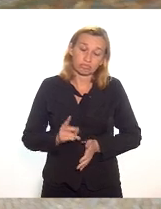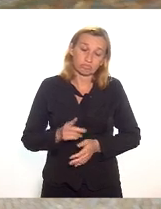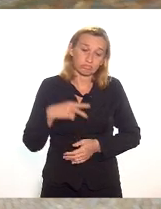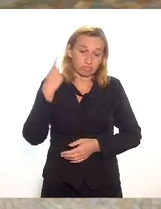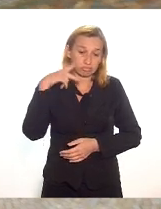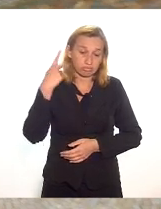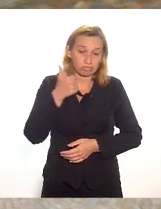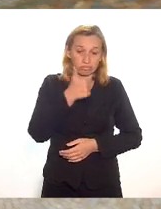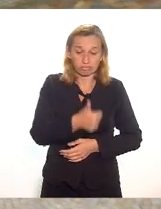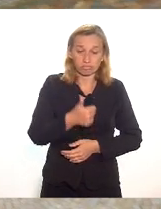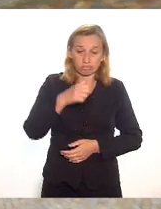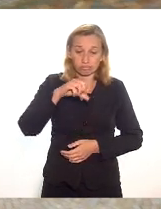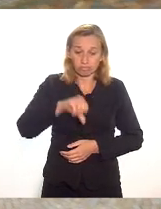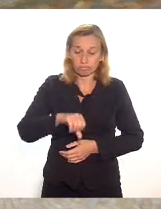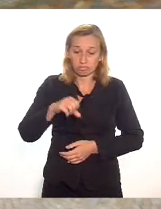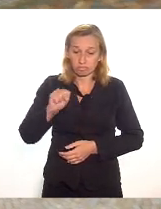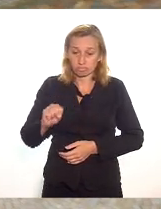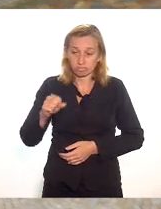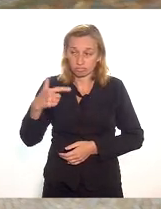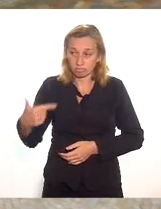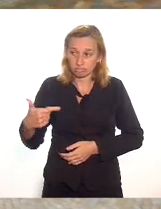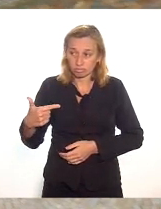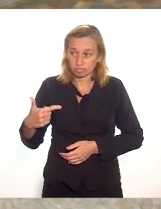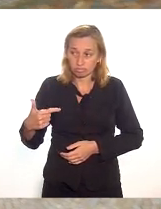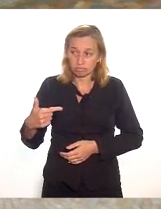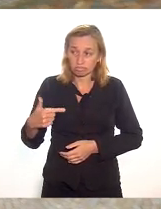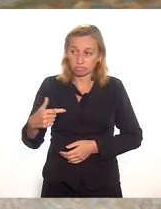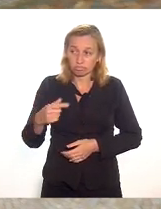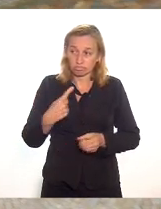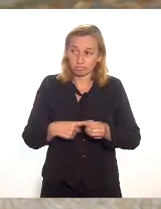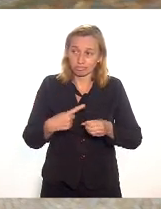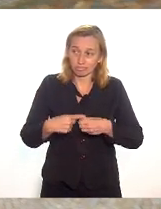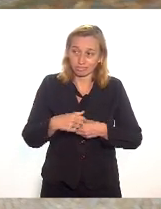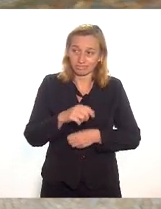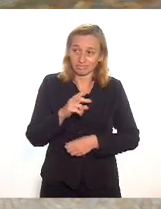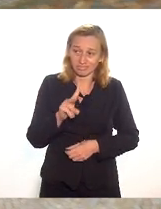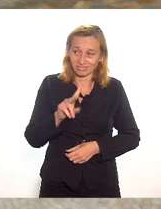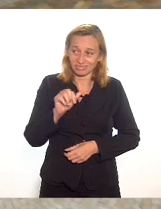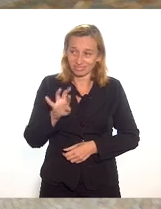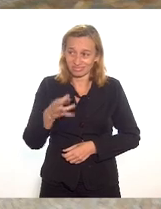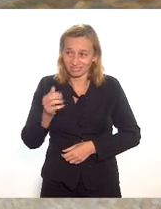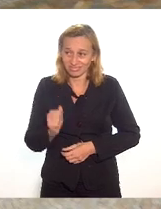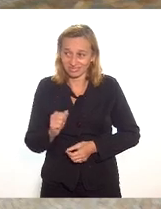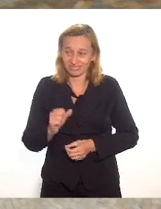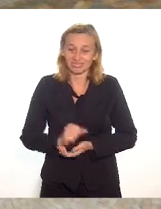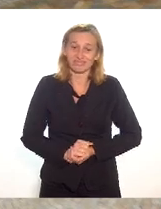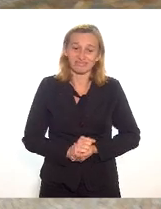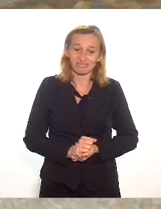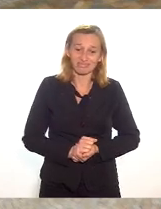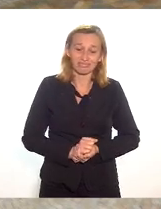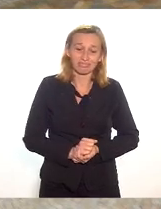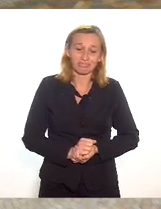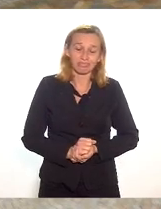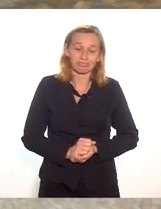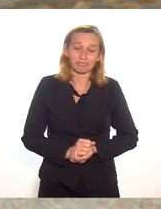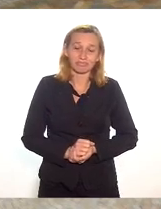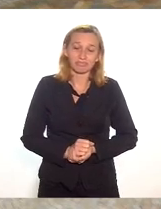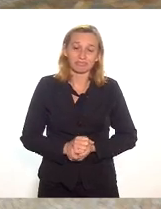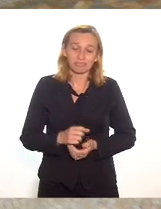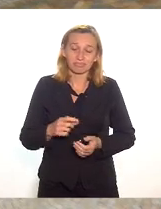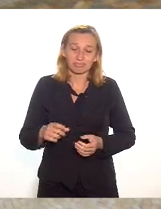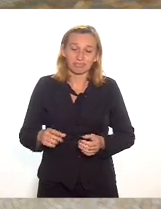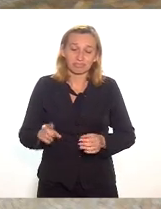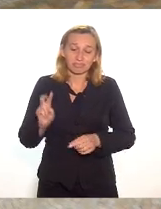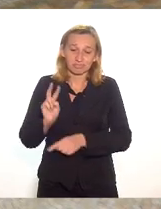em 1982, no município de Vassouras, prefeito de Ipatinga em 89, defendi a SEDAI